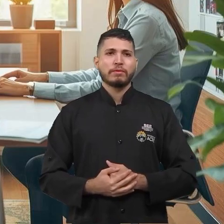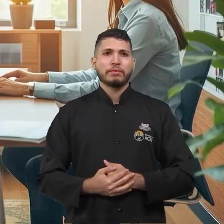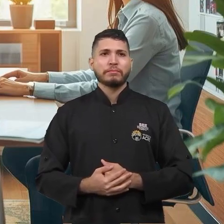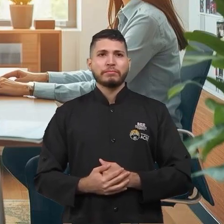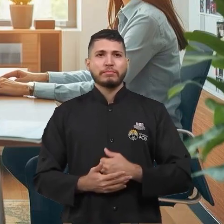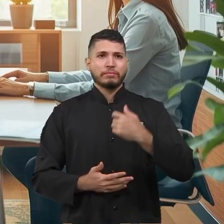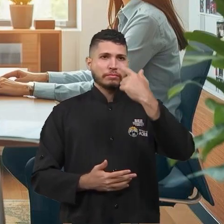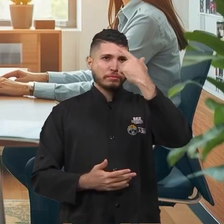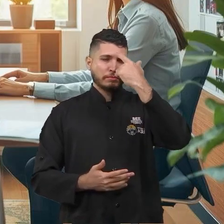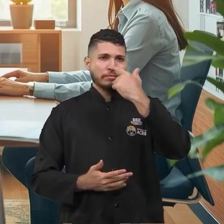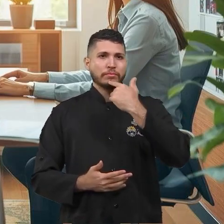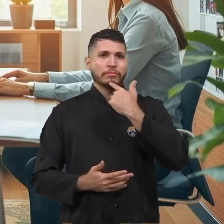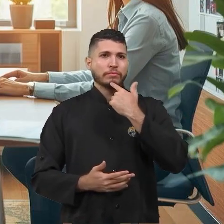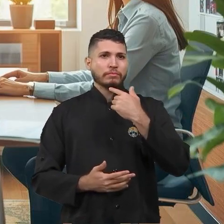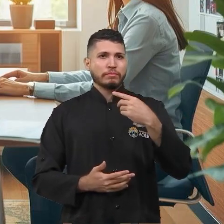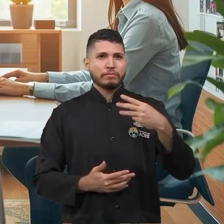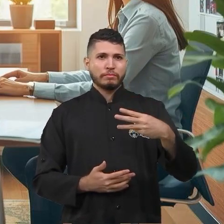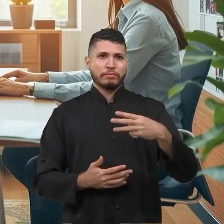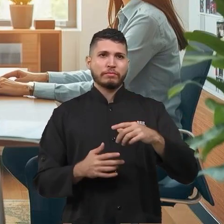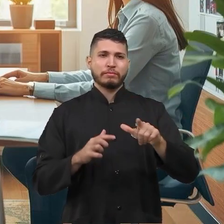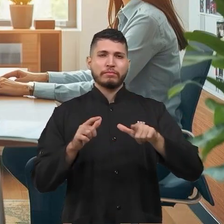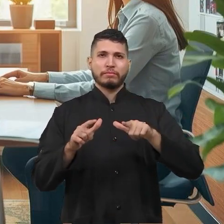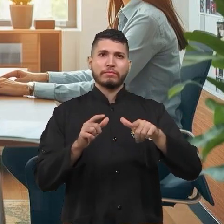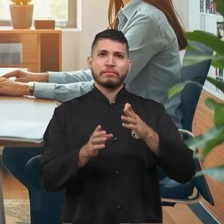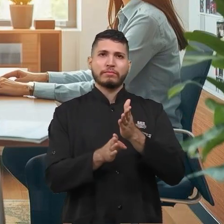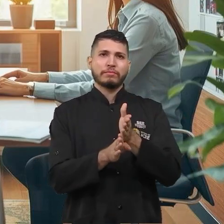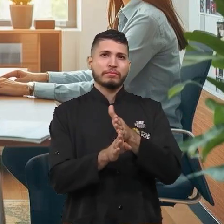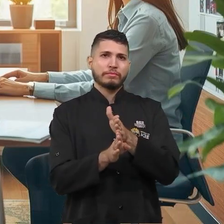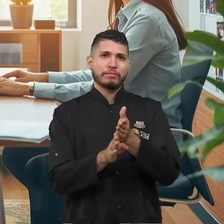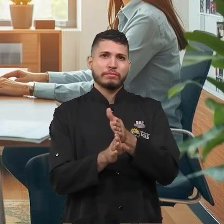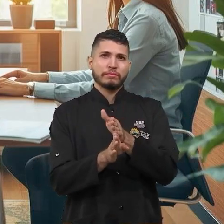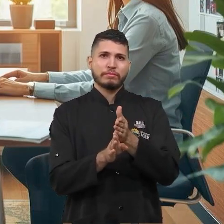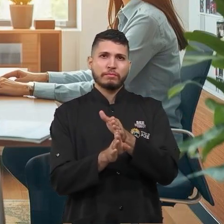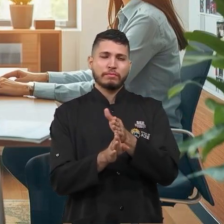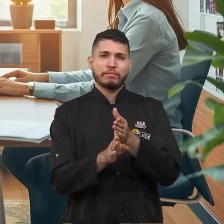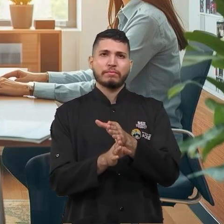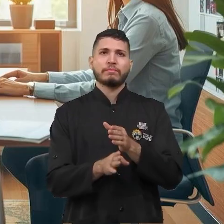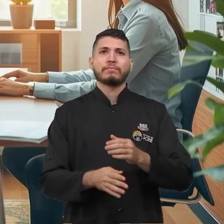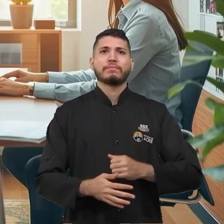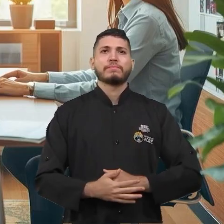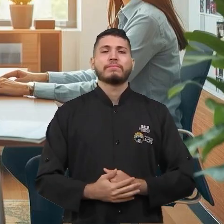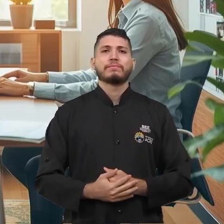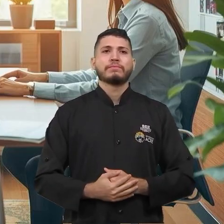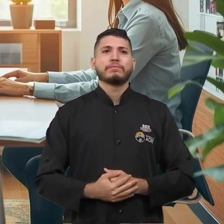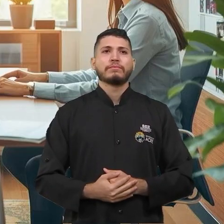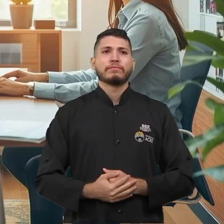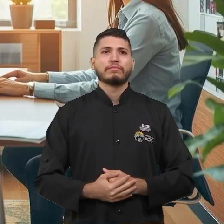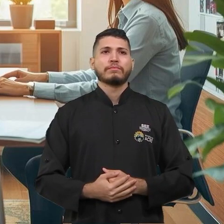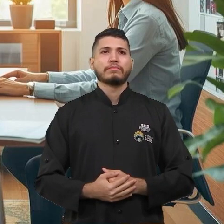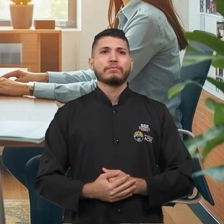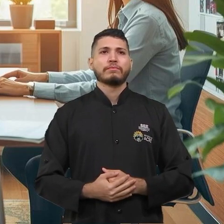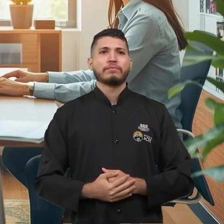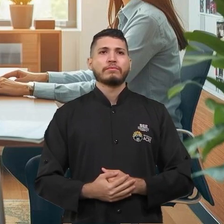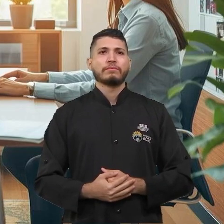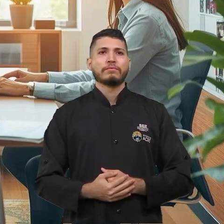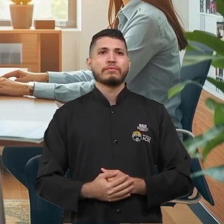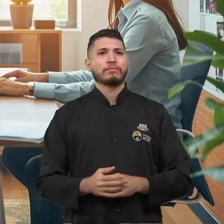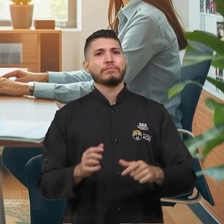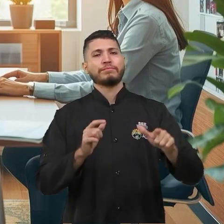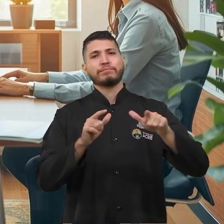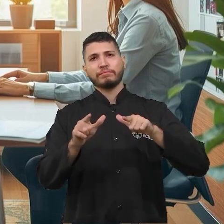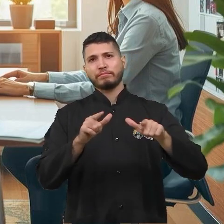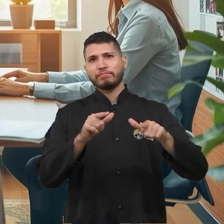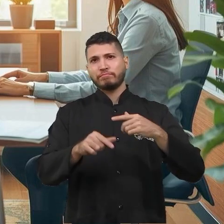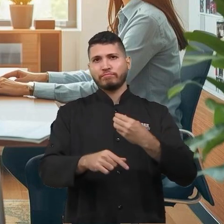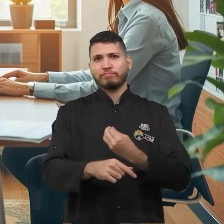o trabalho híbrido. Vejam só, o trabalho híbrido é uma combinação de